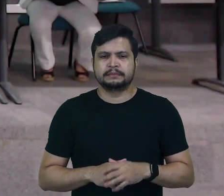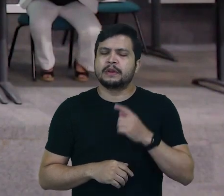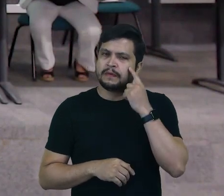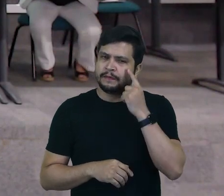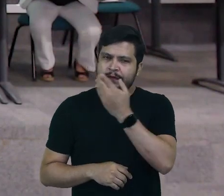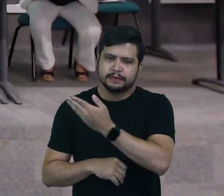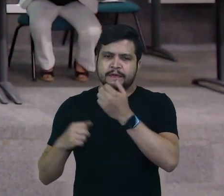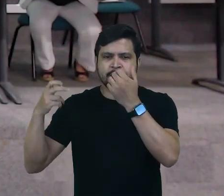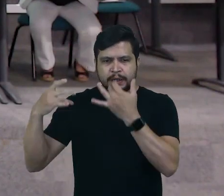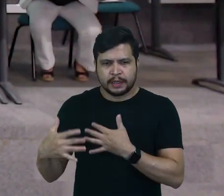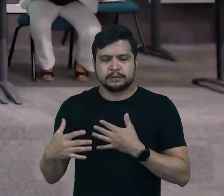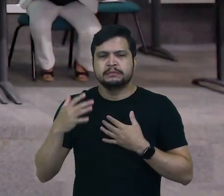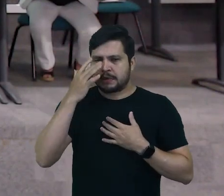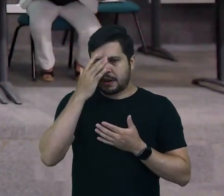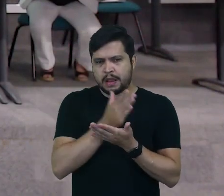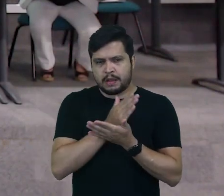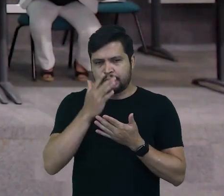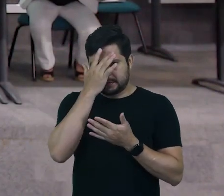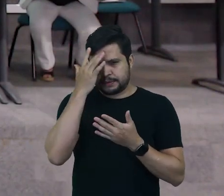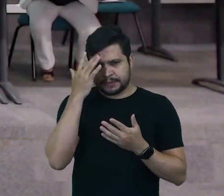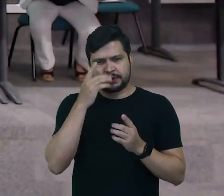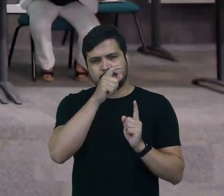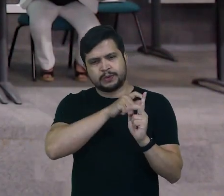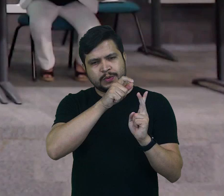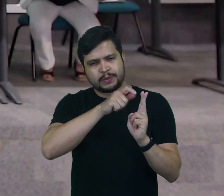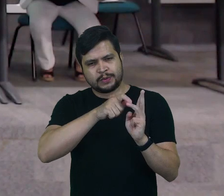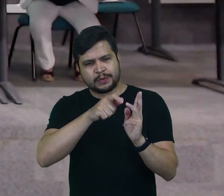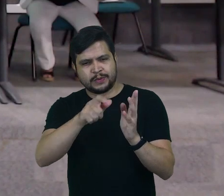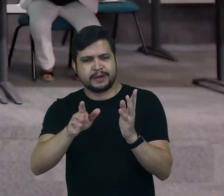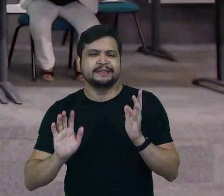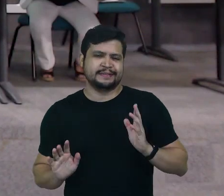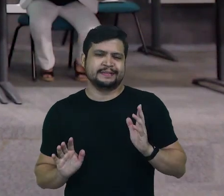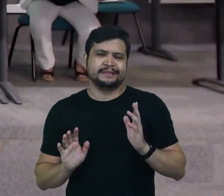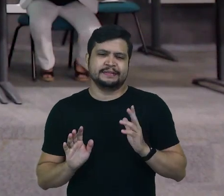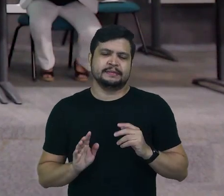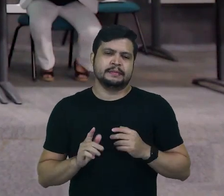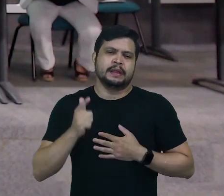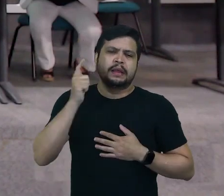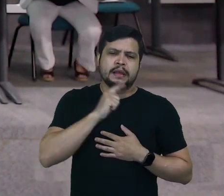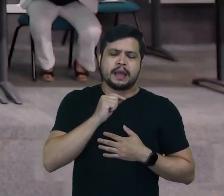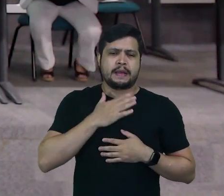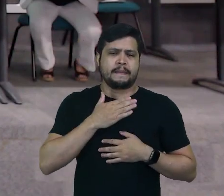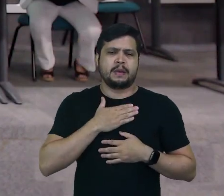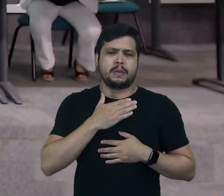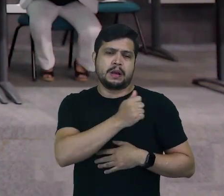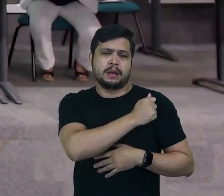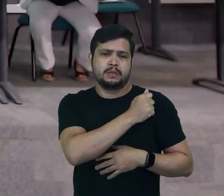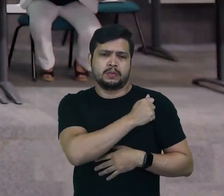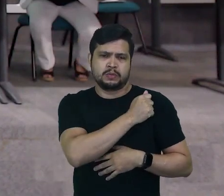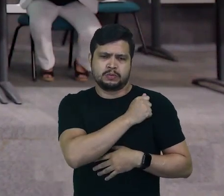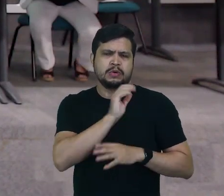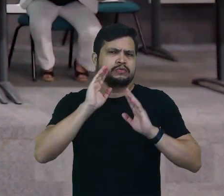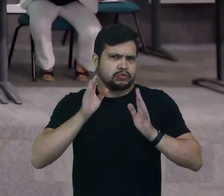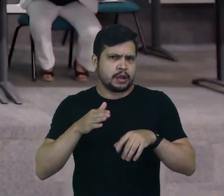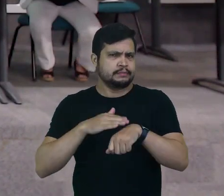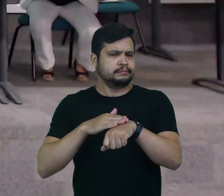veganos, vegetarianos, né? Os estudantes que já foi meu aluno, ou já teve a oportunidade de eu conversar sobre